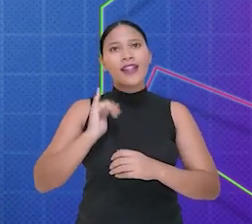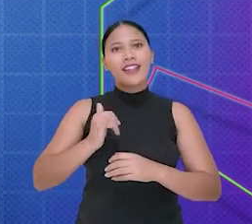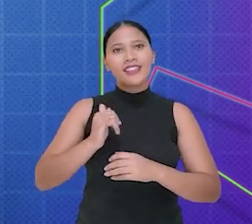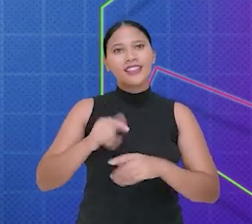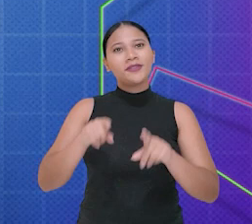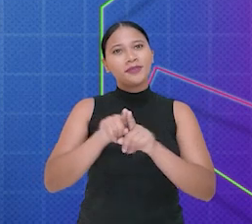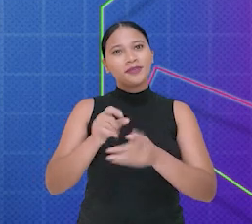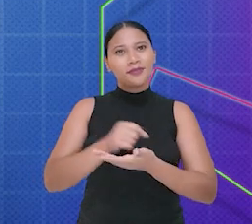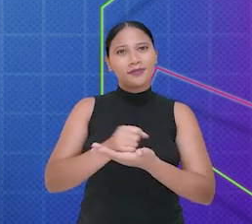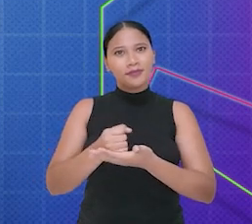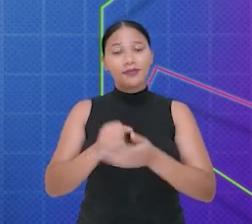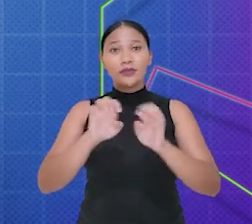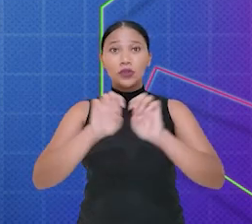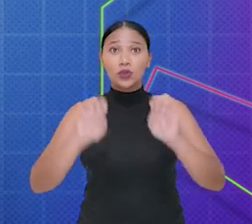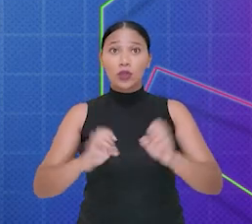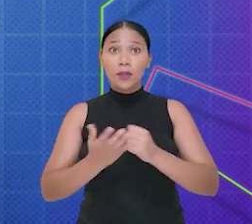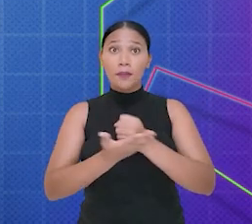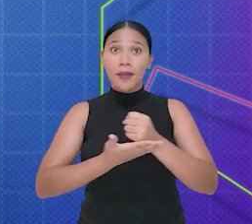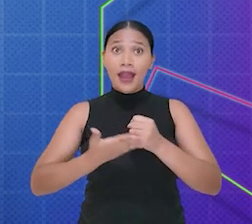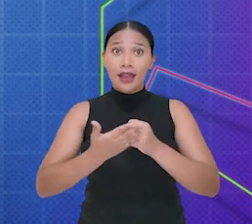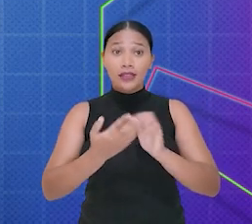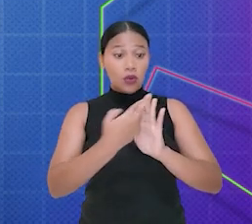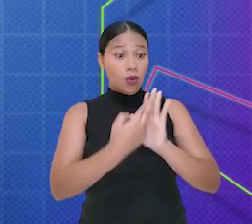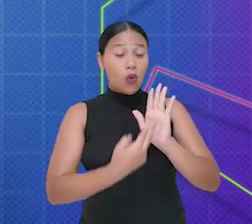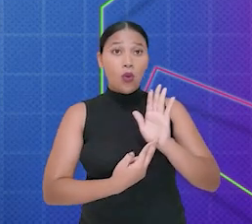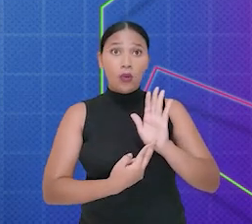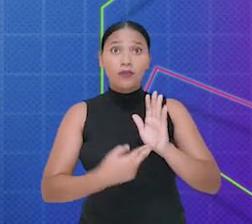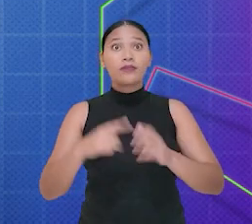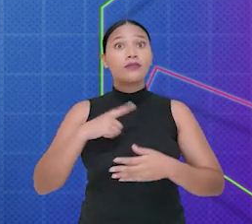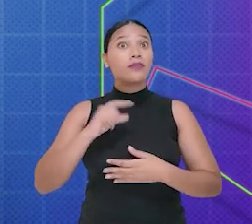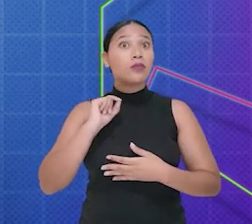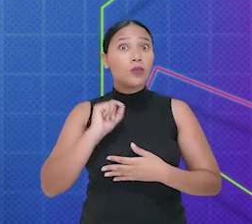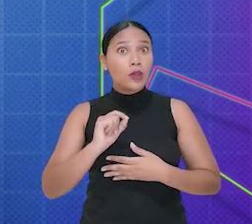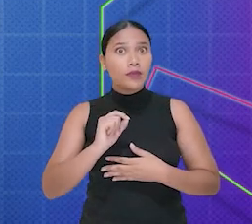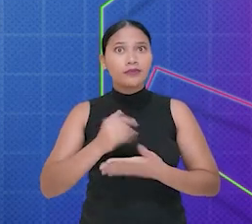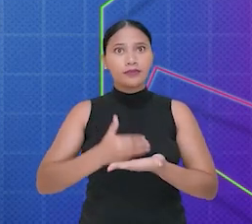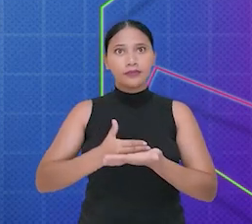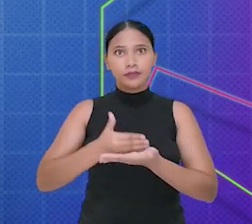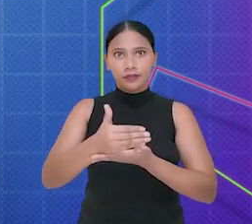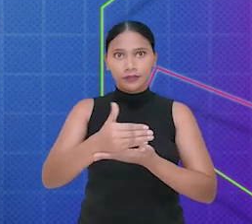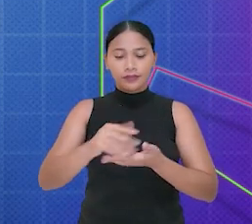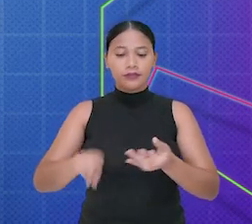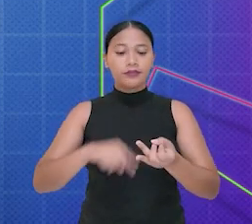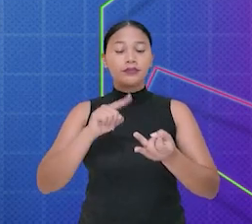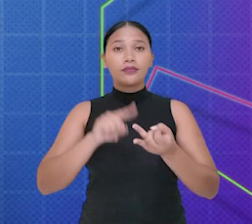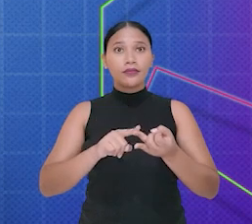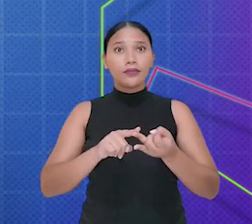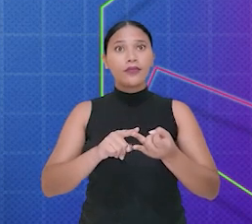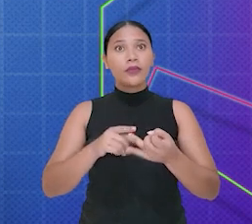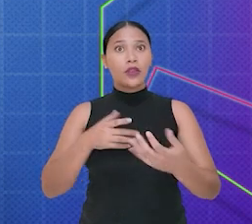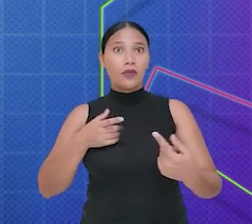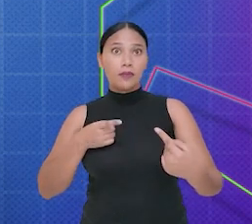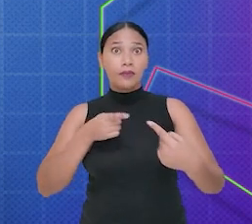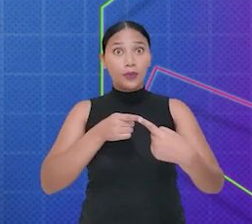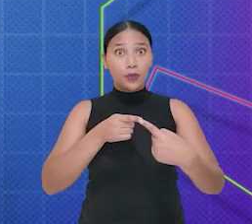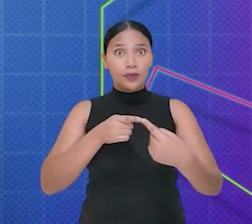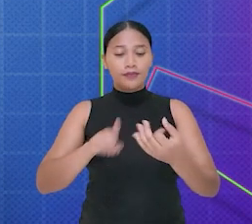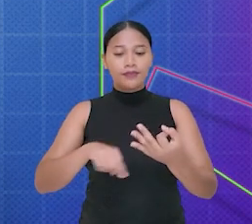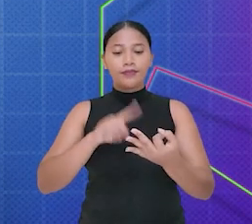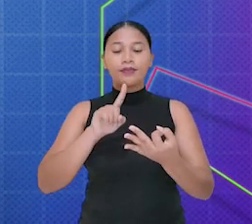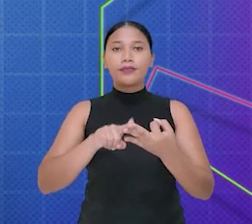de uma boa narrativa em jogos. A estrutura básica de um roteiro de jogo inclui introdução,